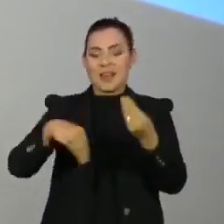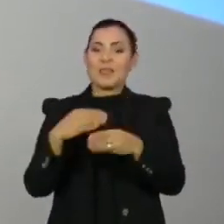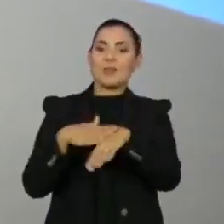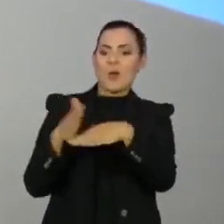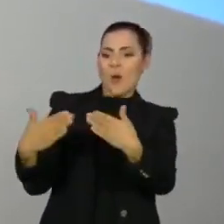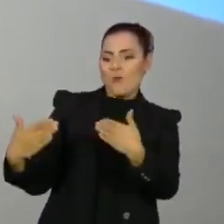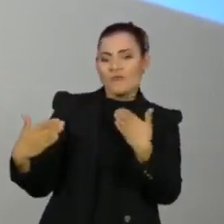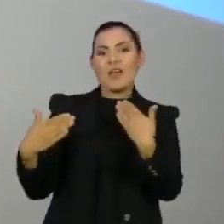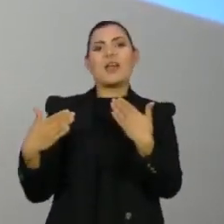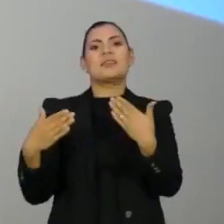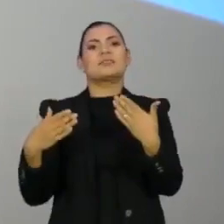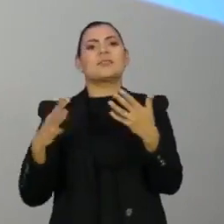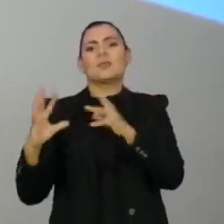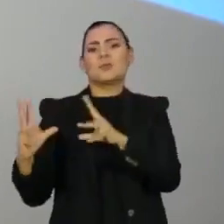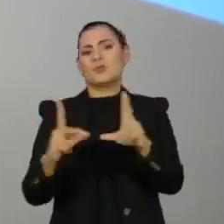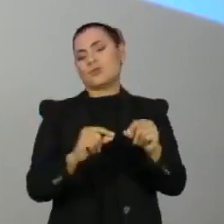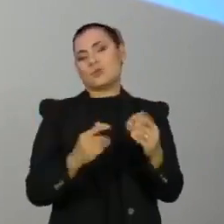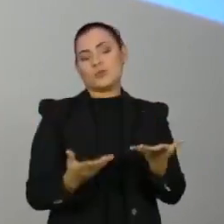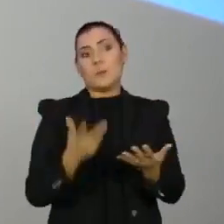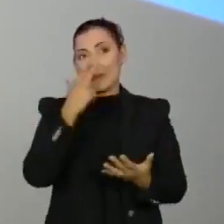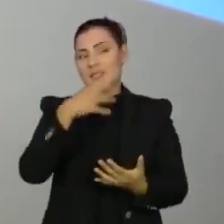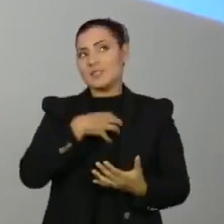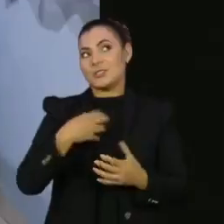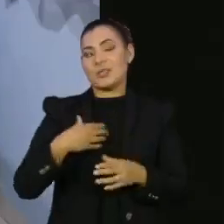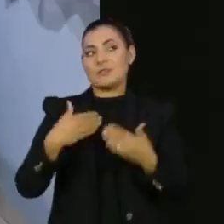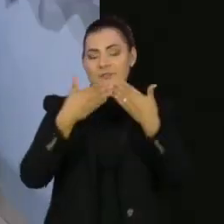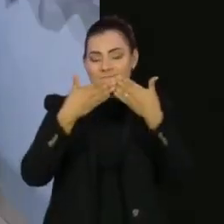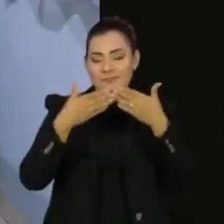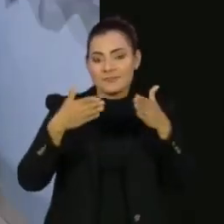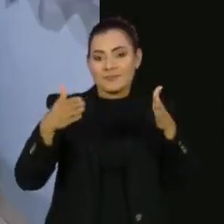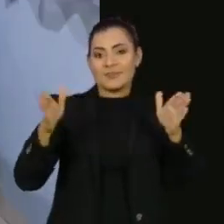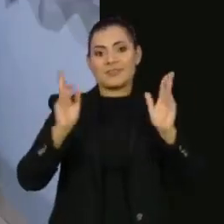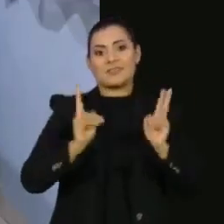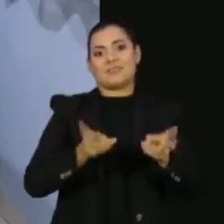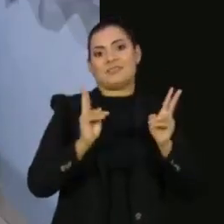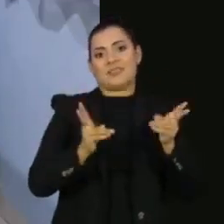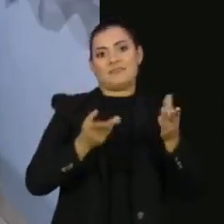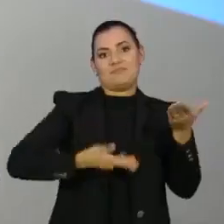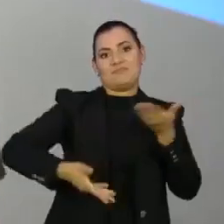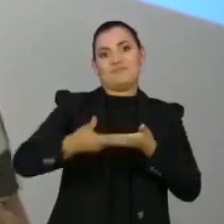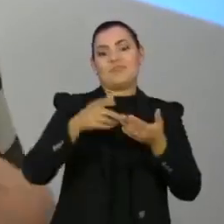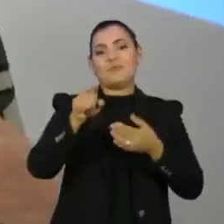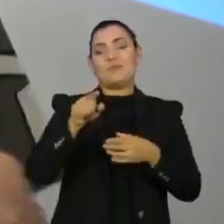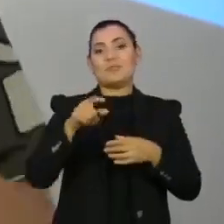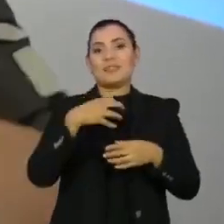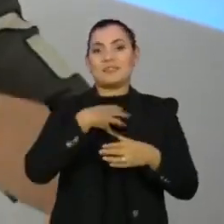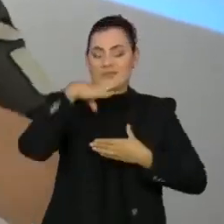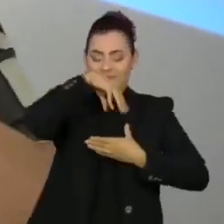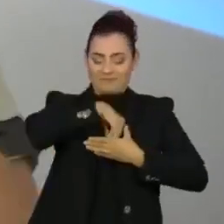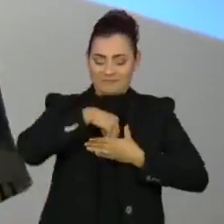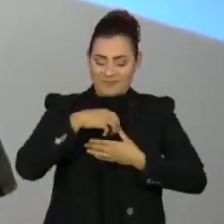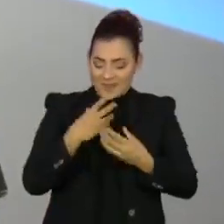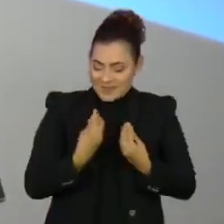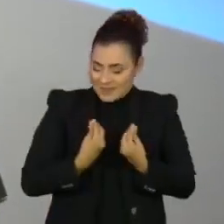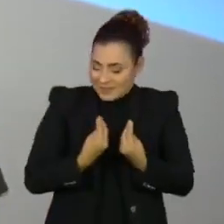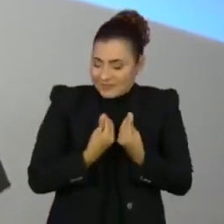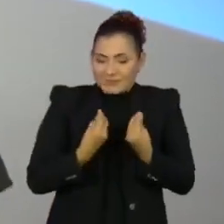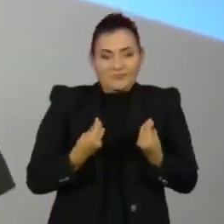conversa com seus Christiners de uma forma muito aberta, você sempre foi muito aberta para tudo, você tem uma condição interna muito